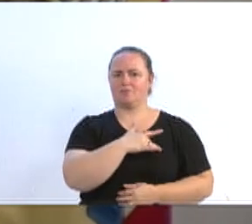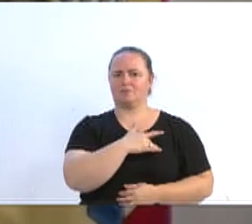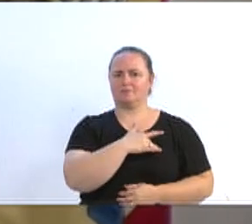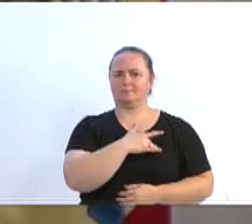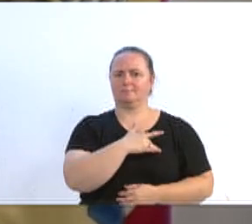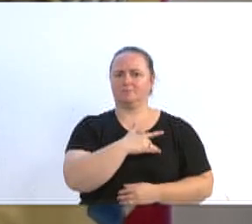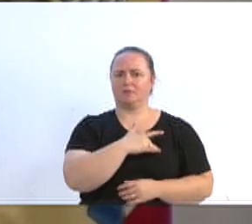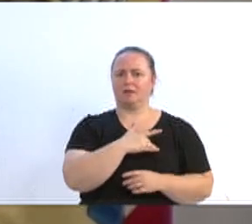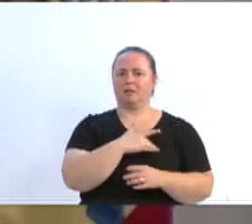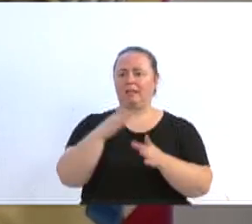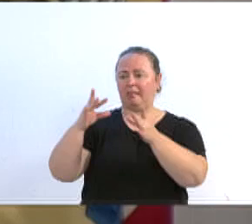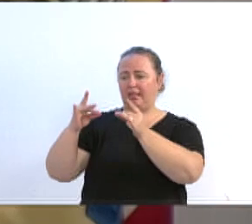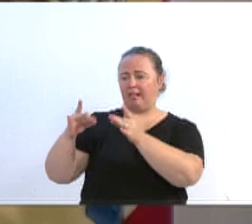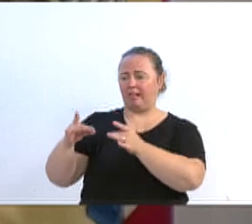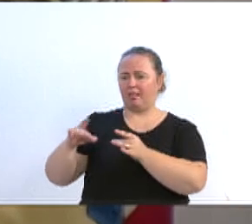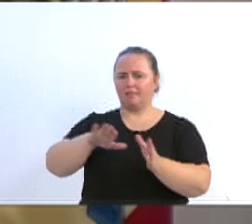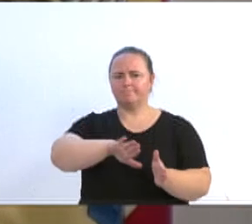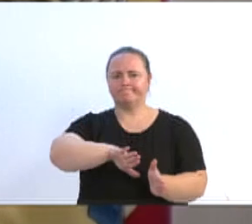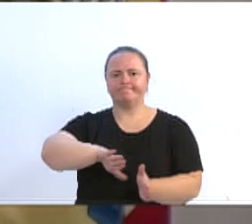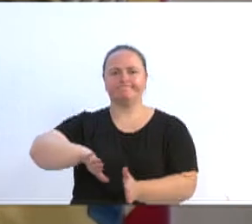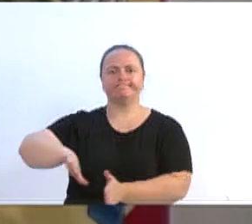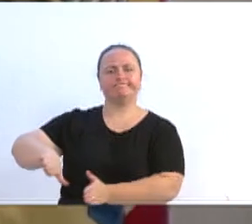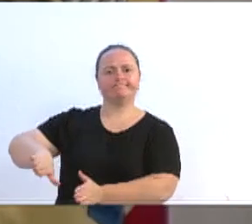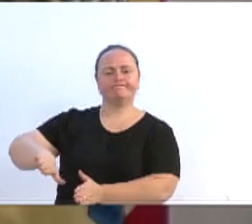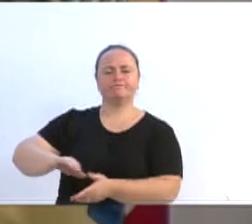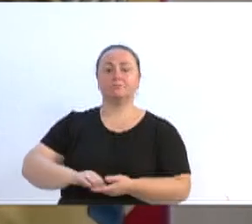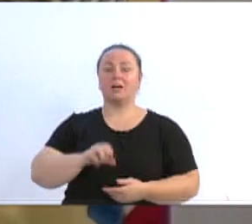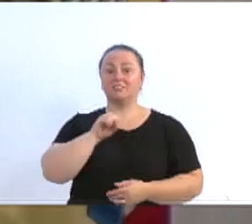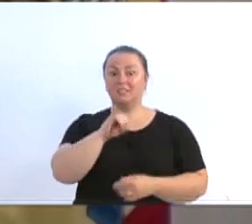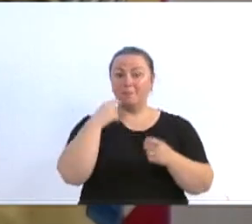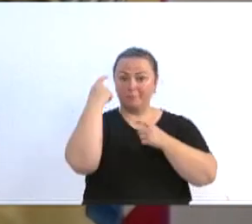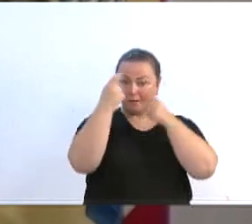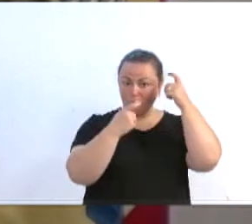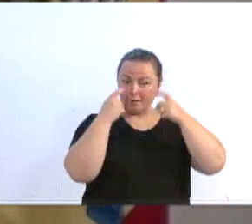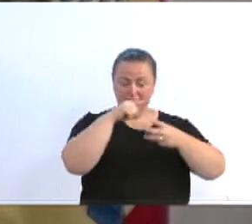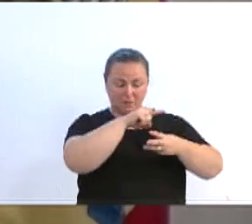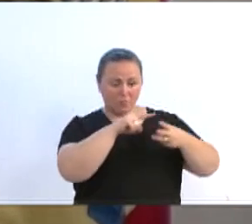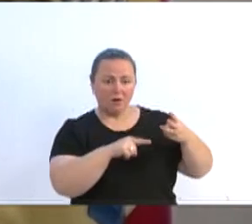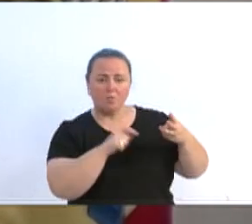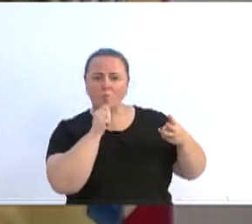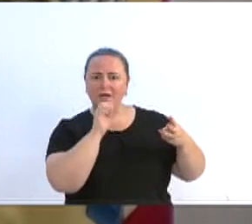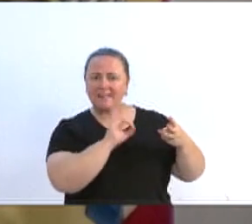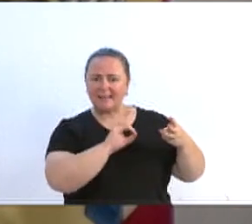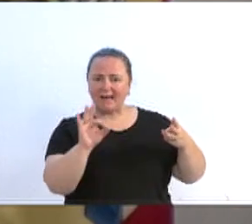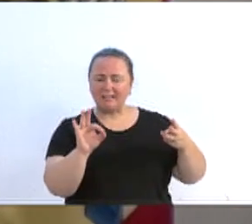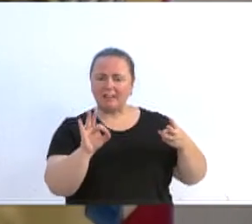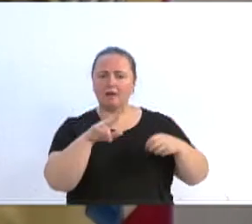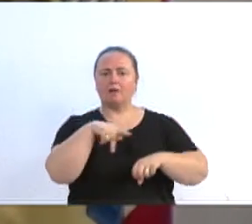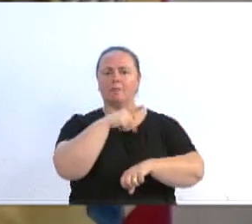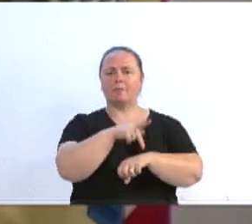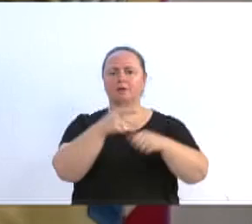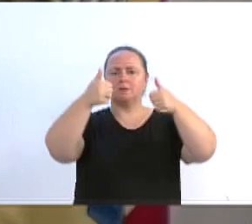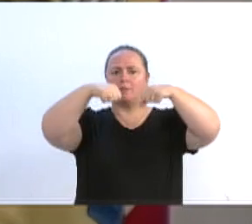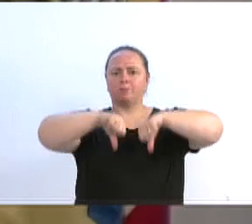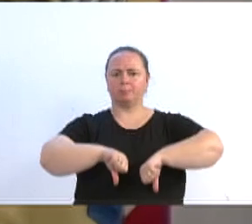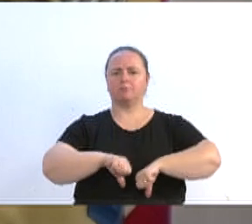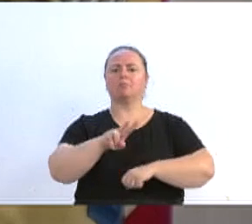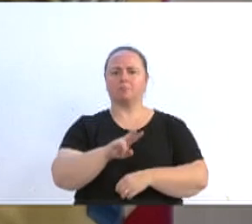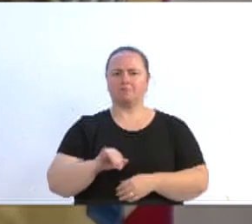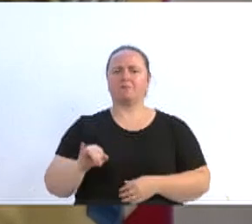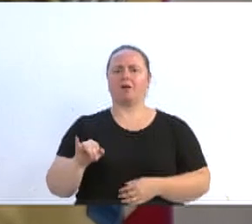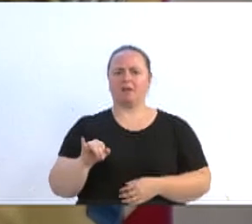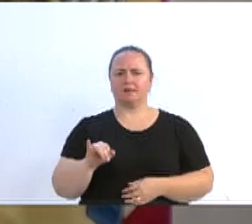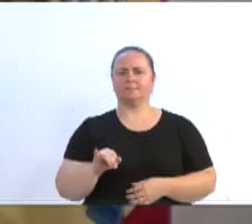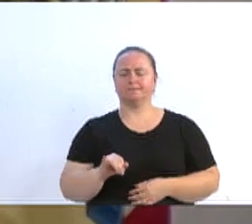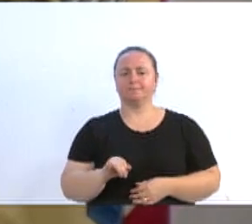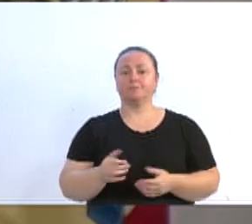que é acessório de lado, porque senão o país estará fadado ao fracasso. Se os nossos jovens